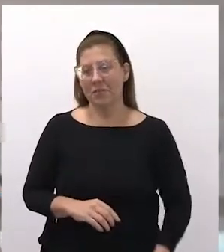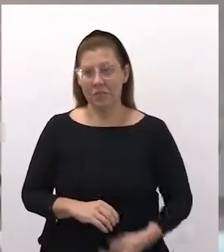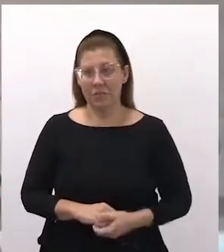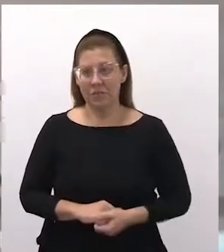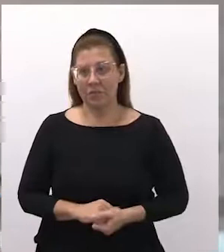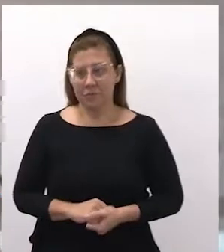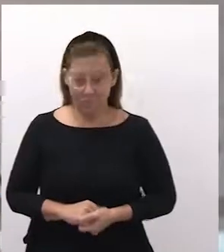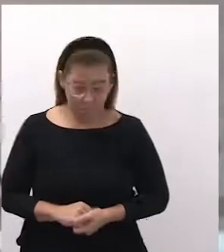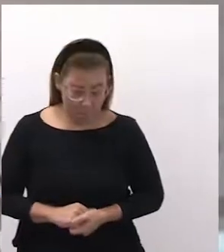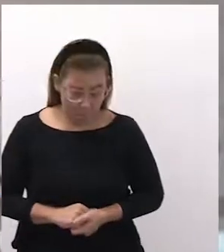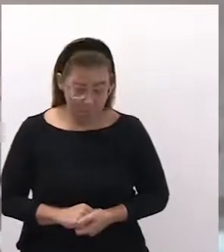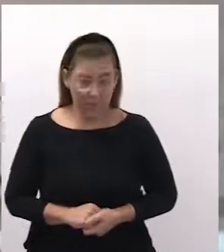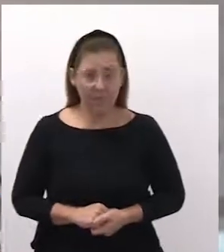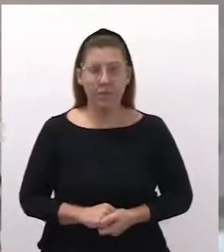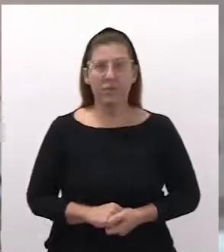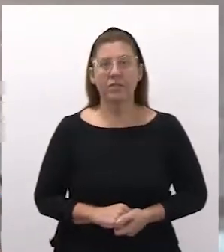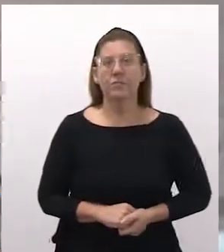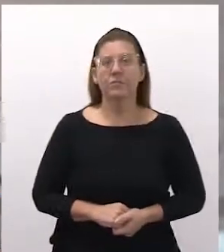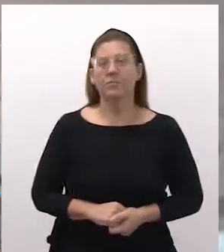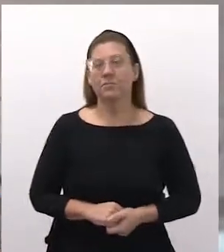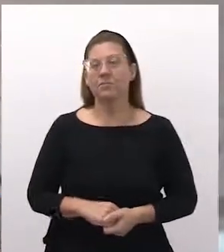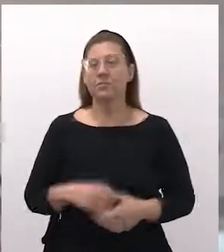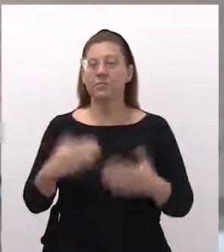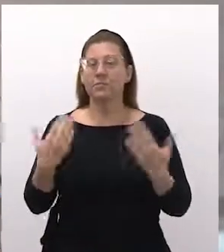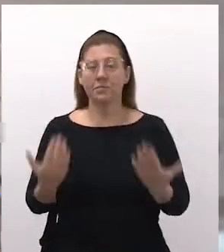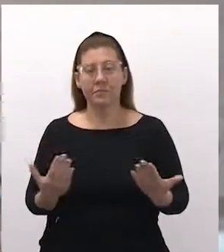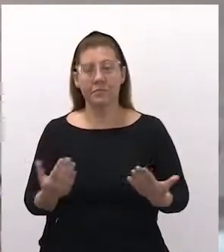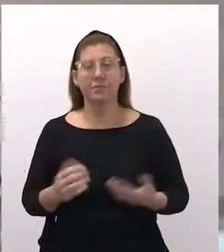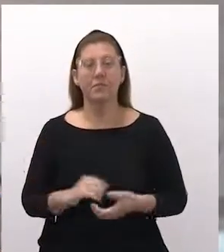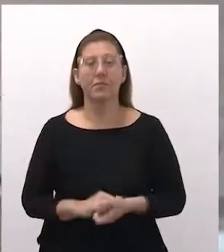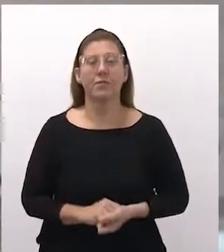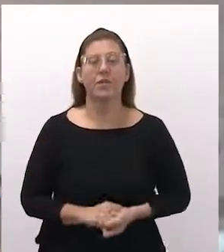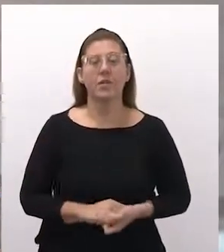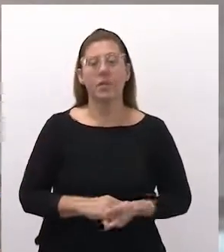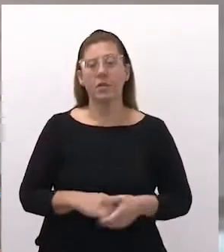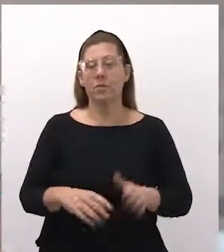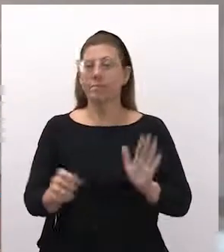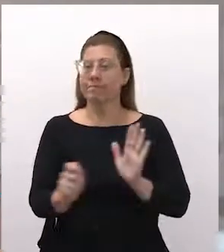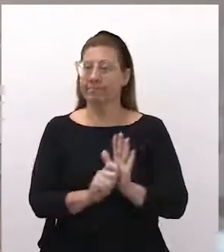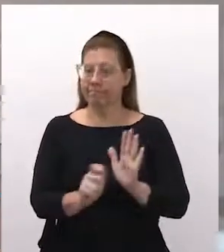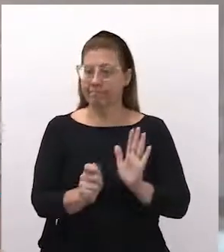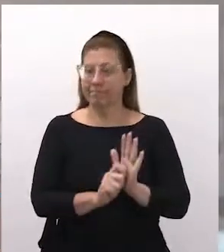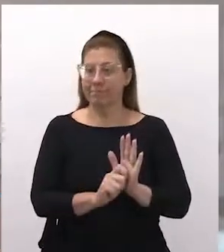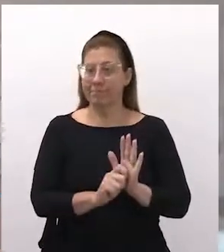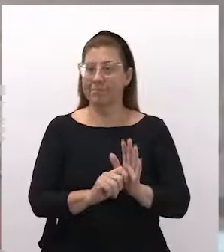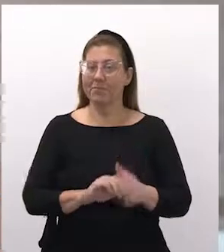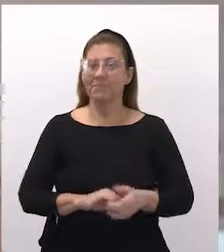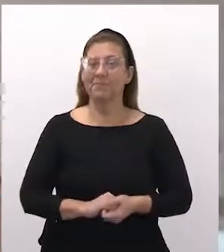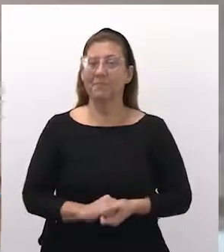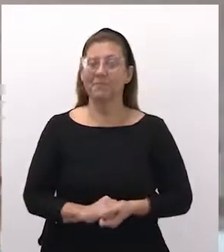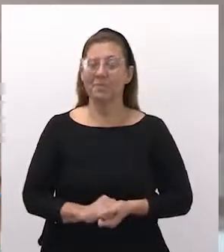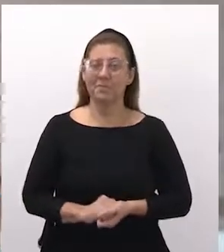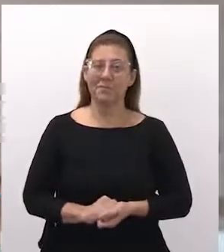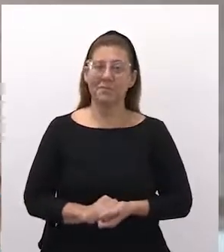meninas, trabalho doméstico, é a questão do tráfico de drogas. Bom,